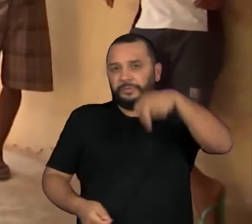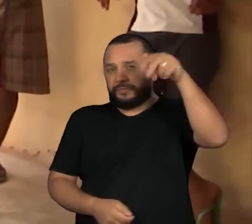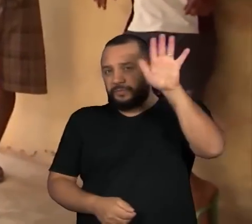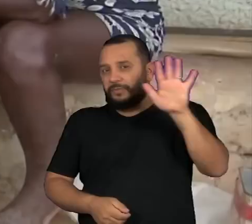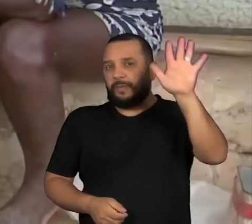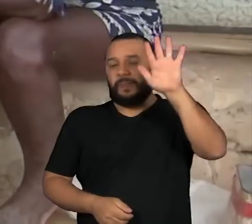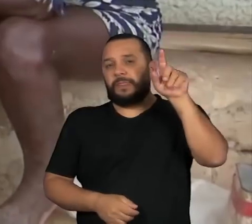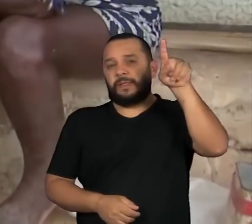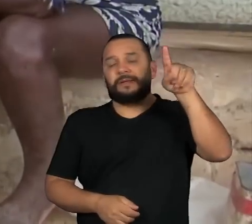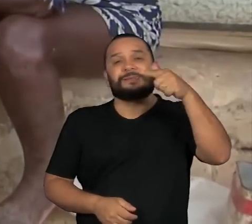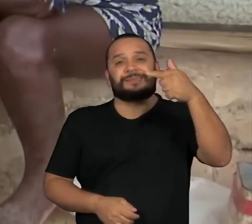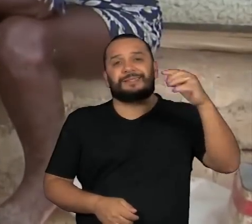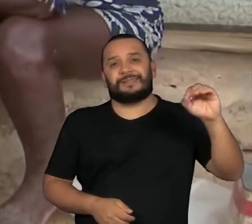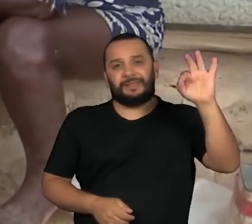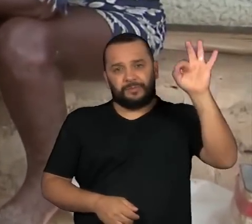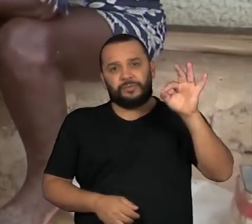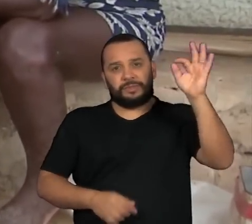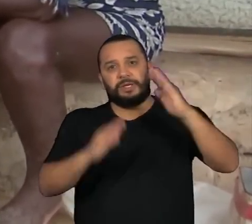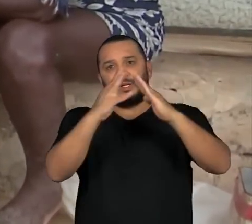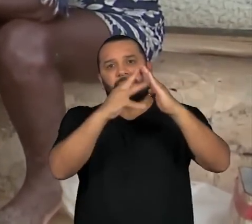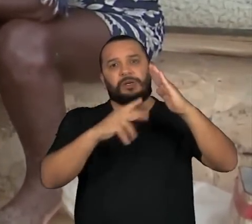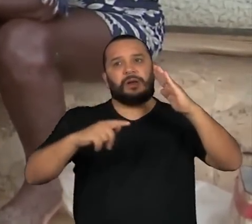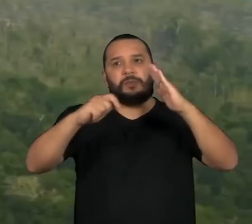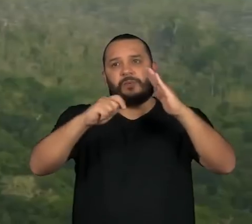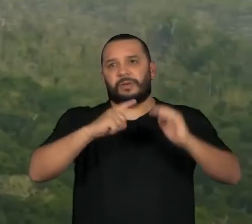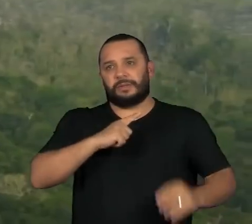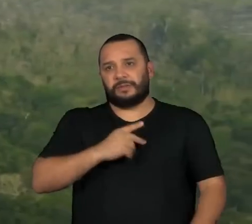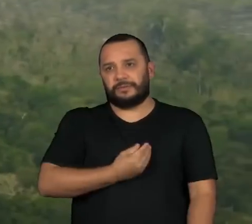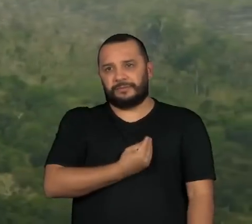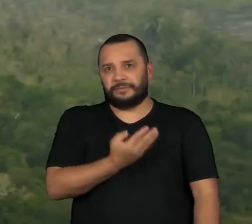quase 70% dos quilombolas.